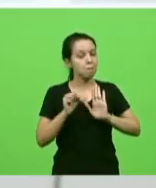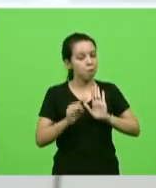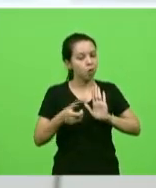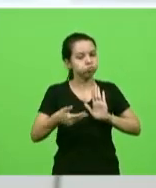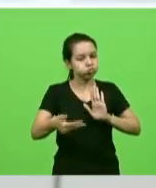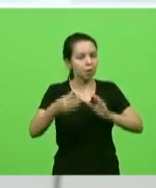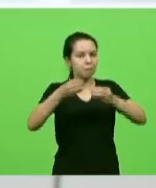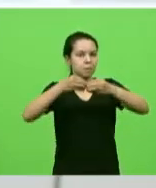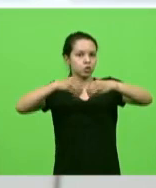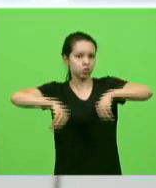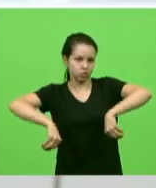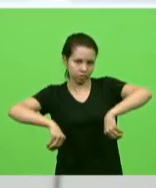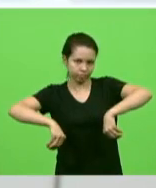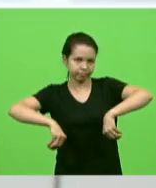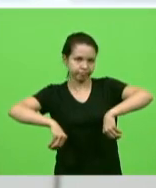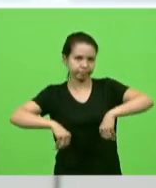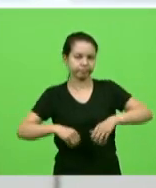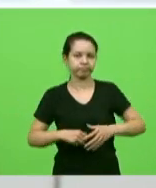dois